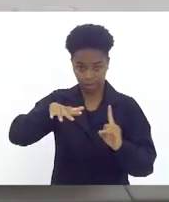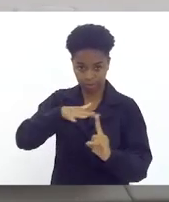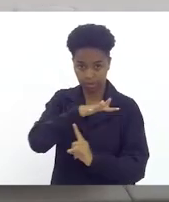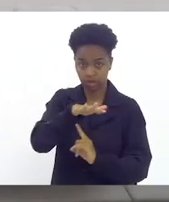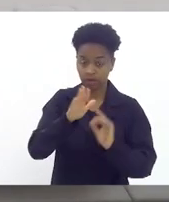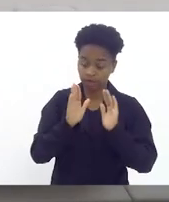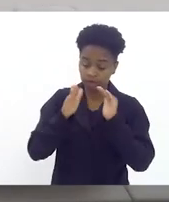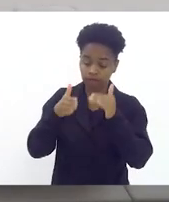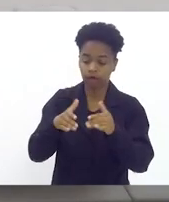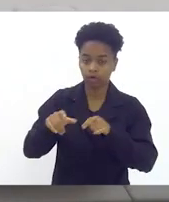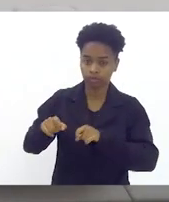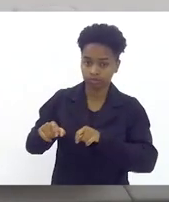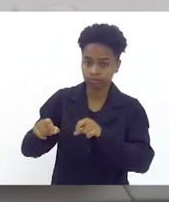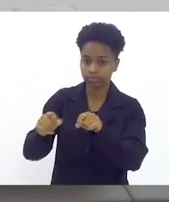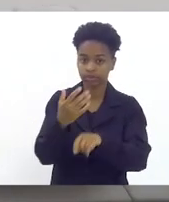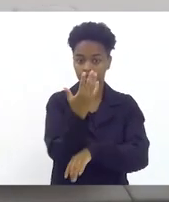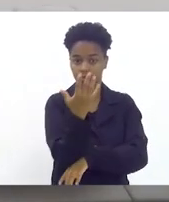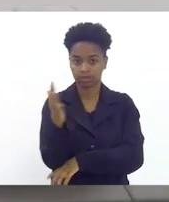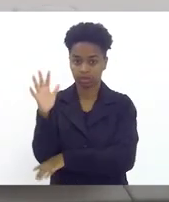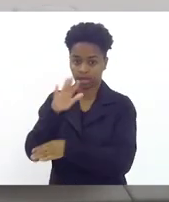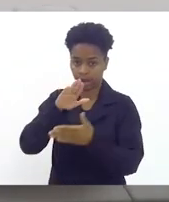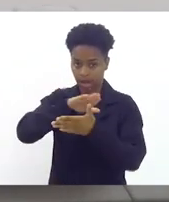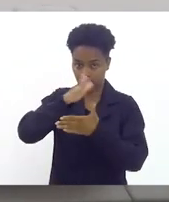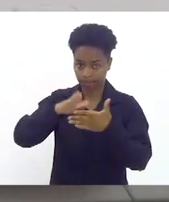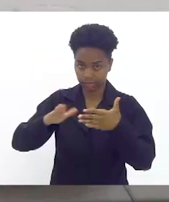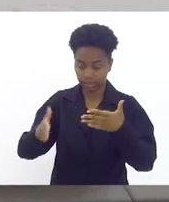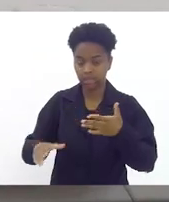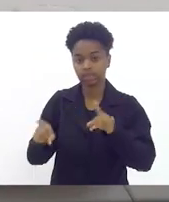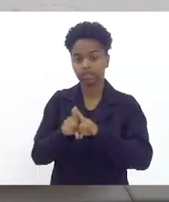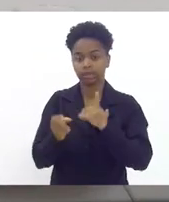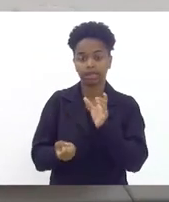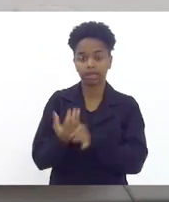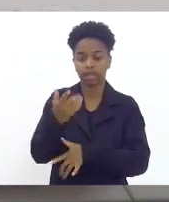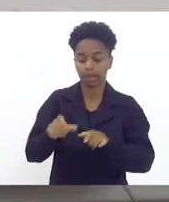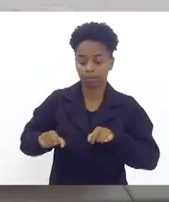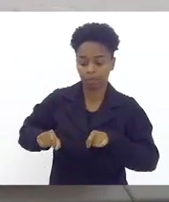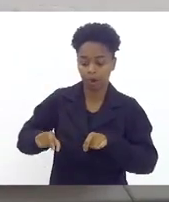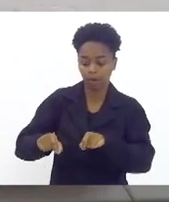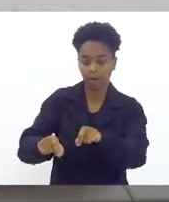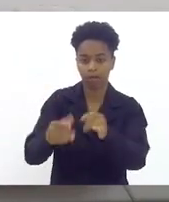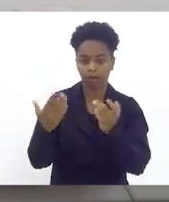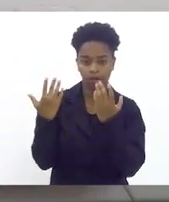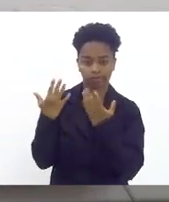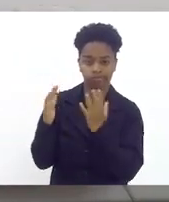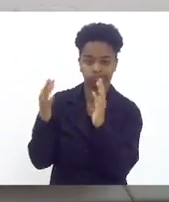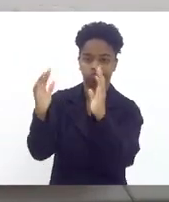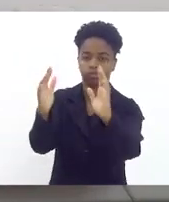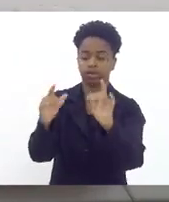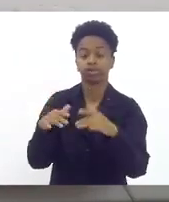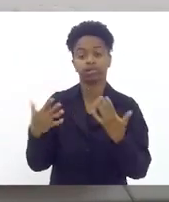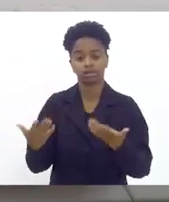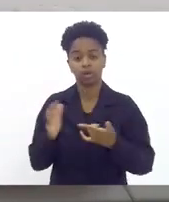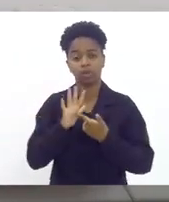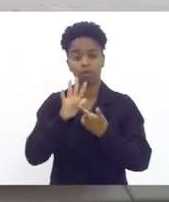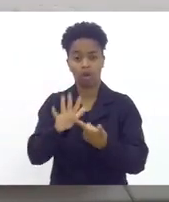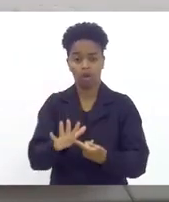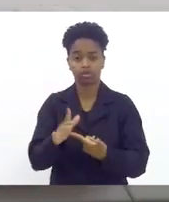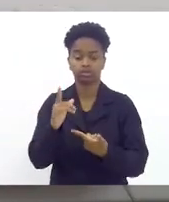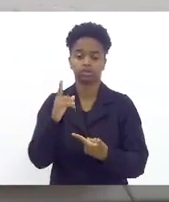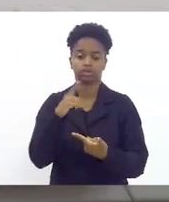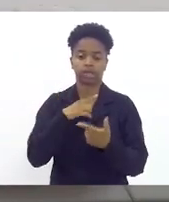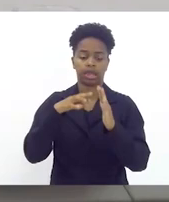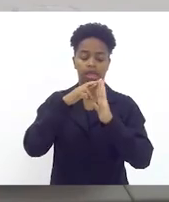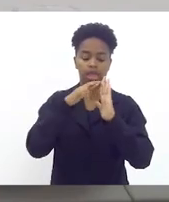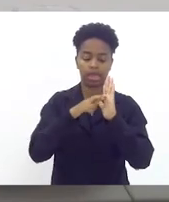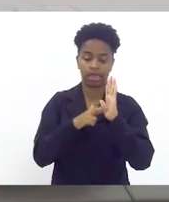destinados a recuperação da mata atlântica Constituição de corredores ecológicas ou seja determina um condicionante ambiental